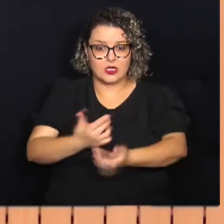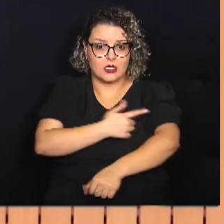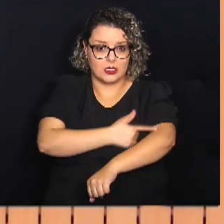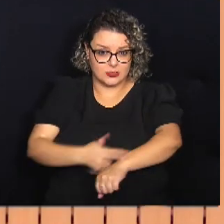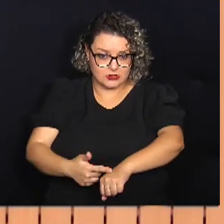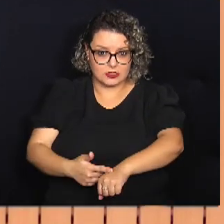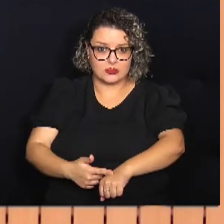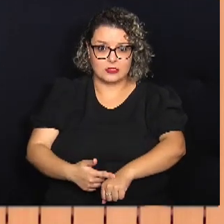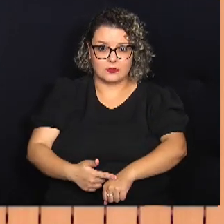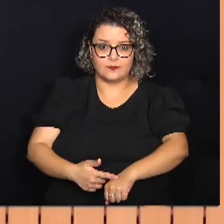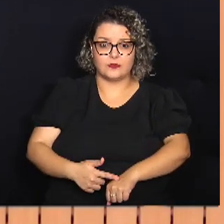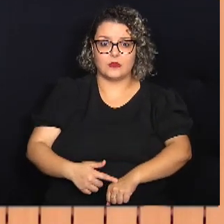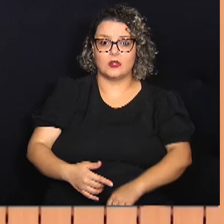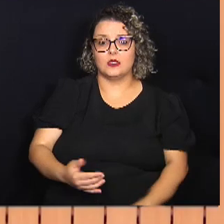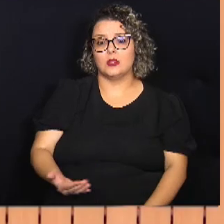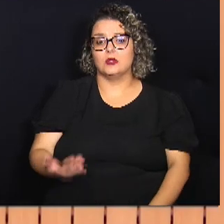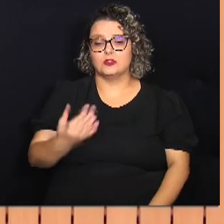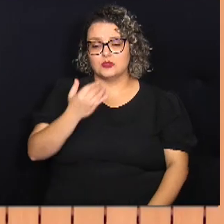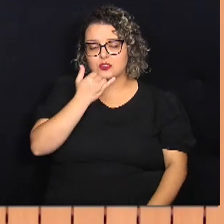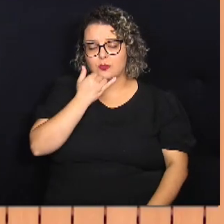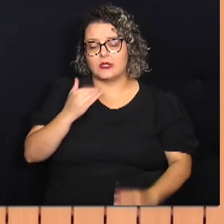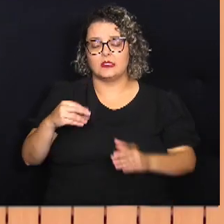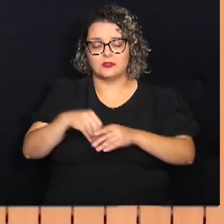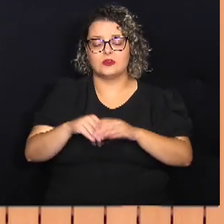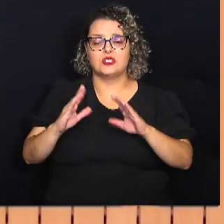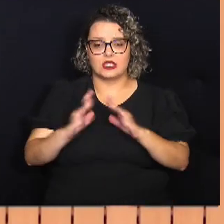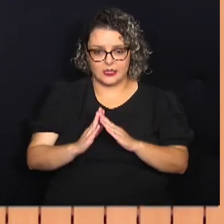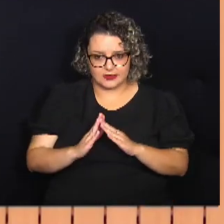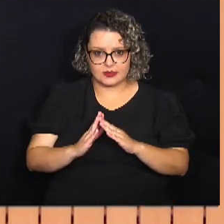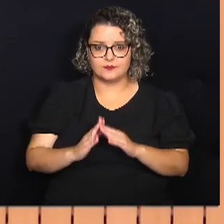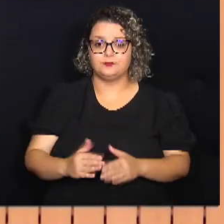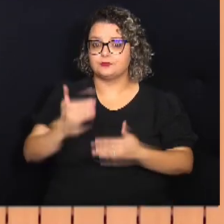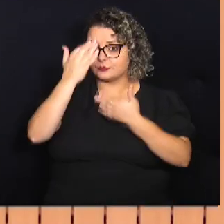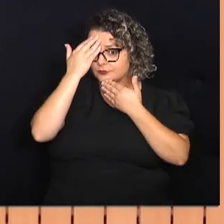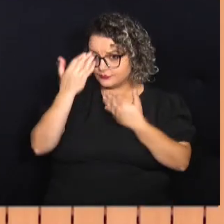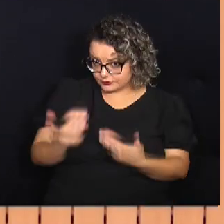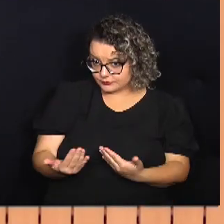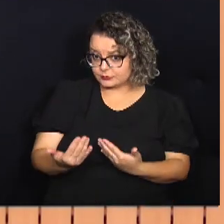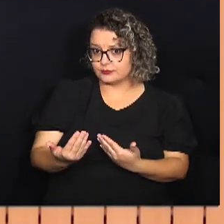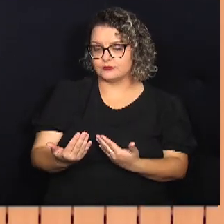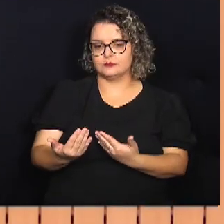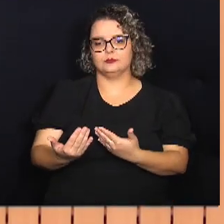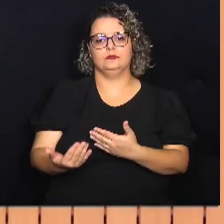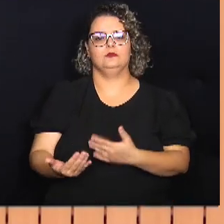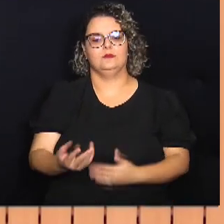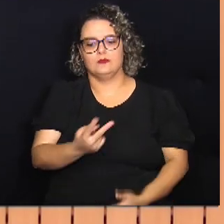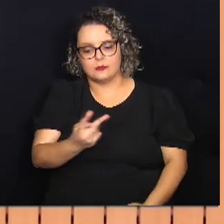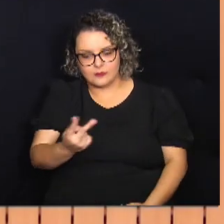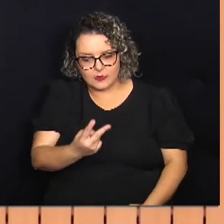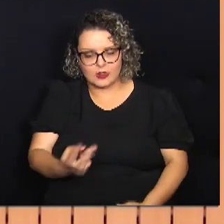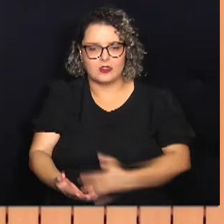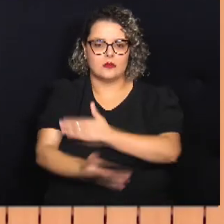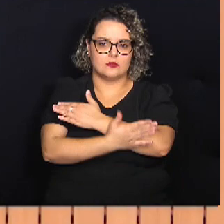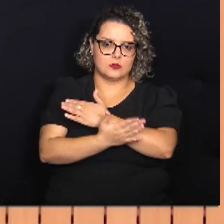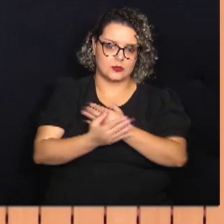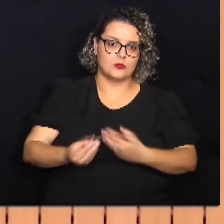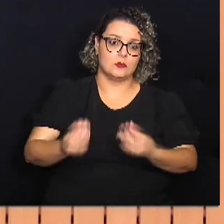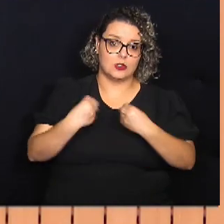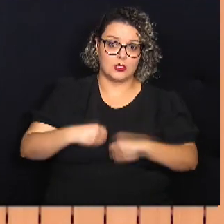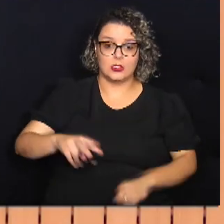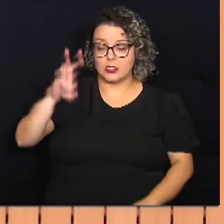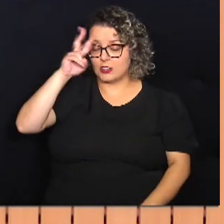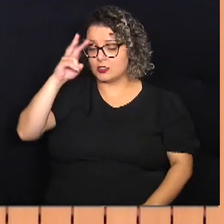hoje, que também sou muito grato por vocês me concederem tanta ajuda. E o legado que vocês me trouxeram